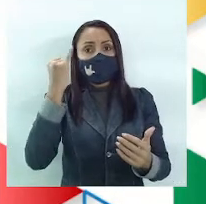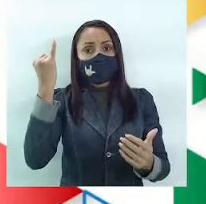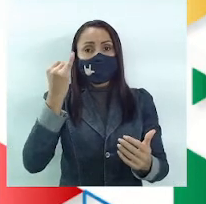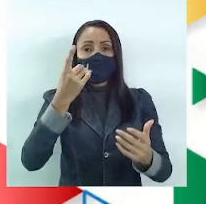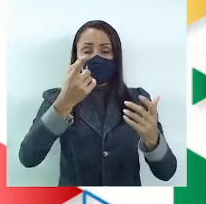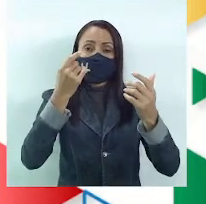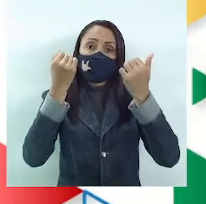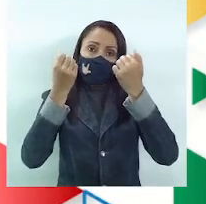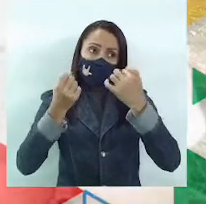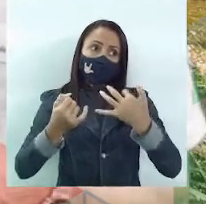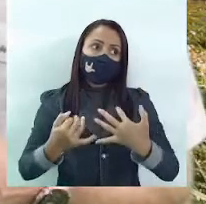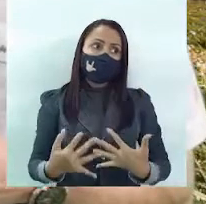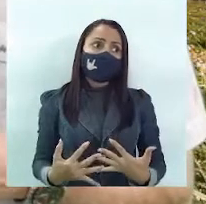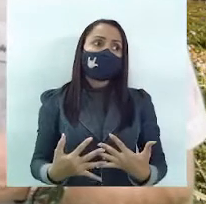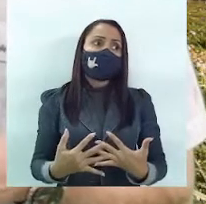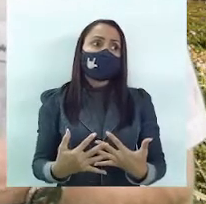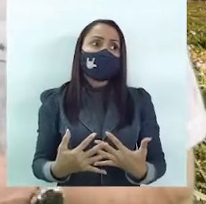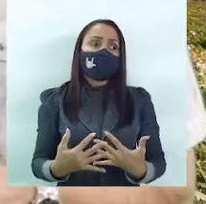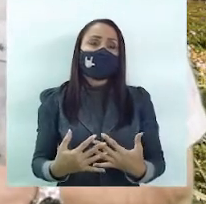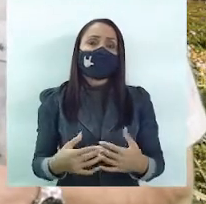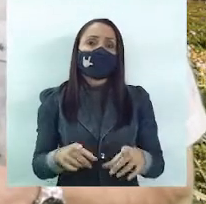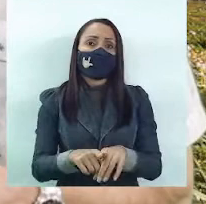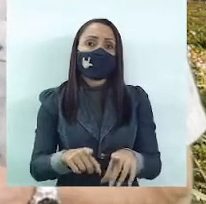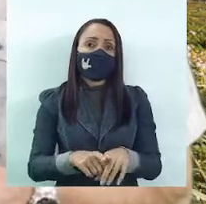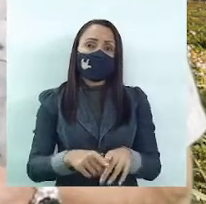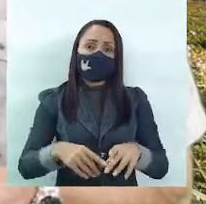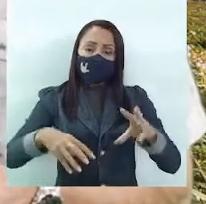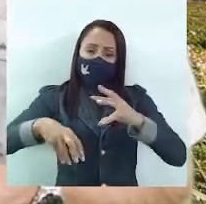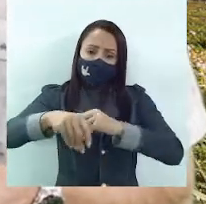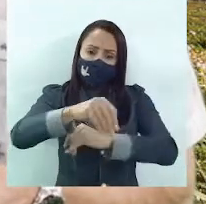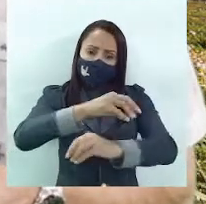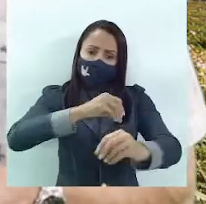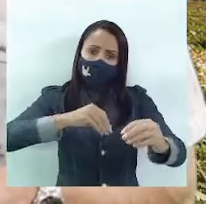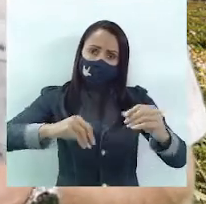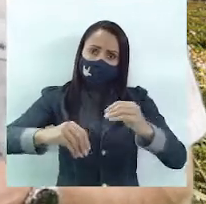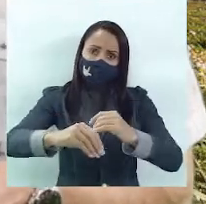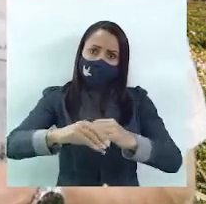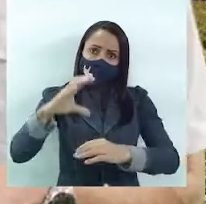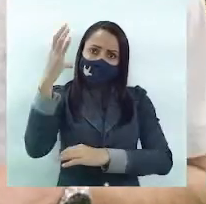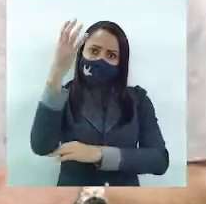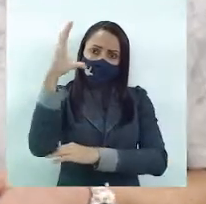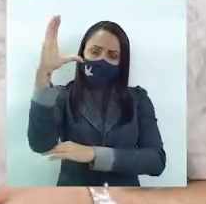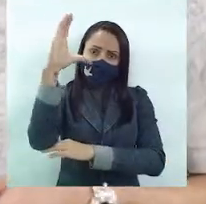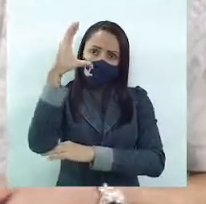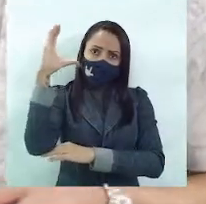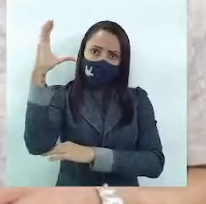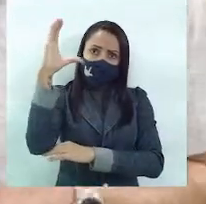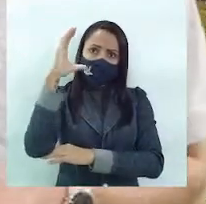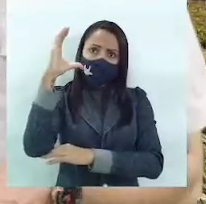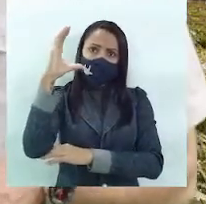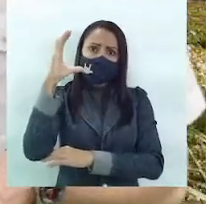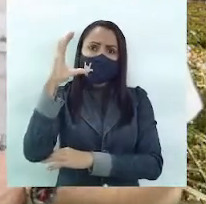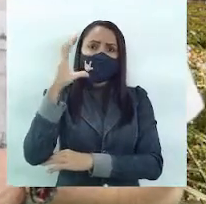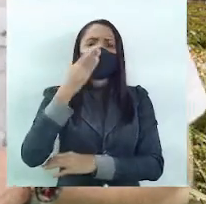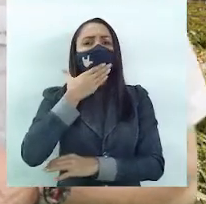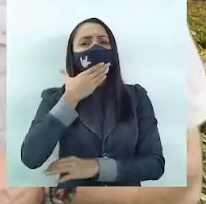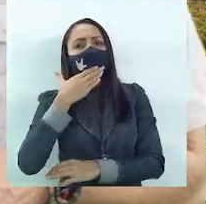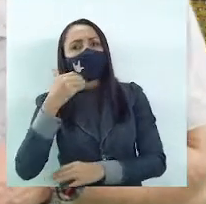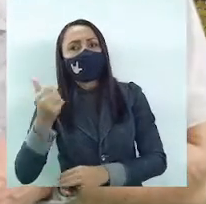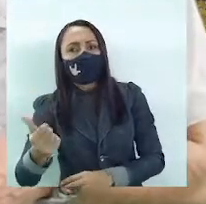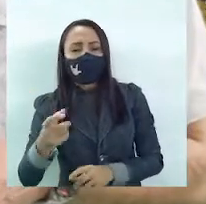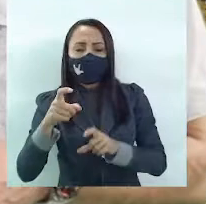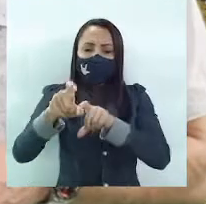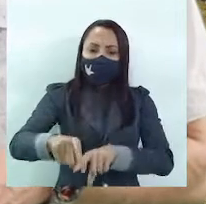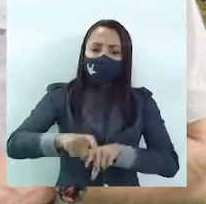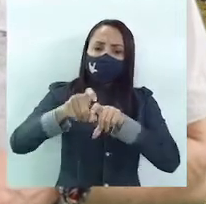falou justamente essa questão de que do solo, do clima de Pernambuco que favoreceram o cultivo,